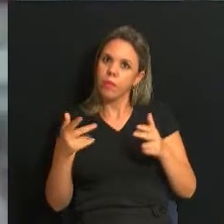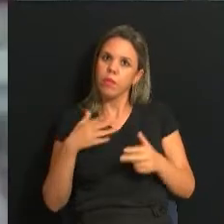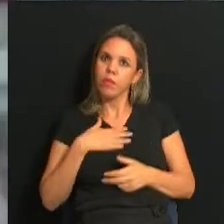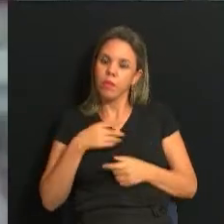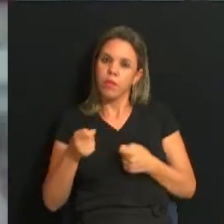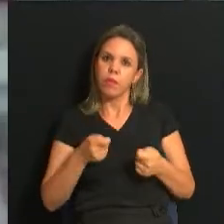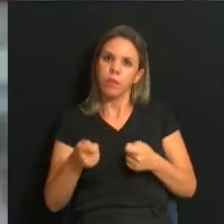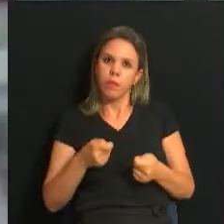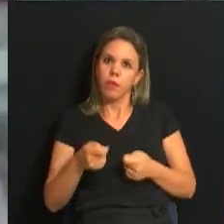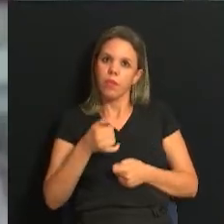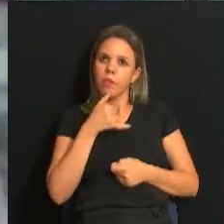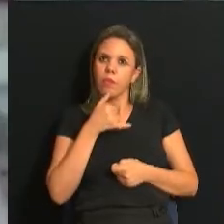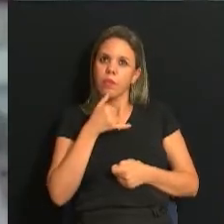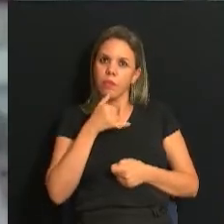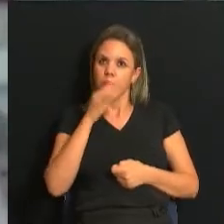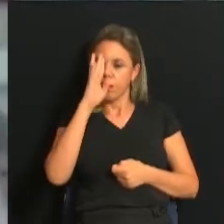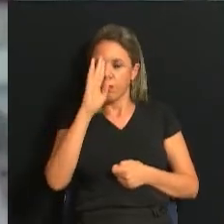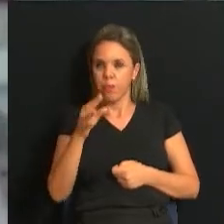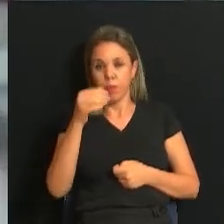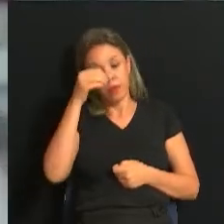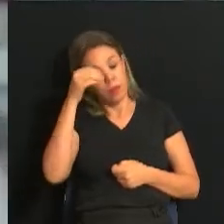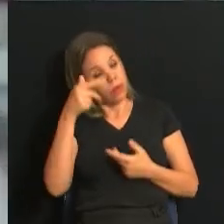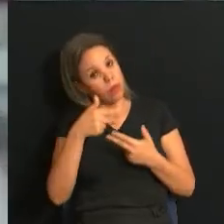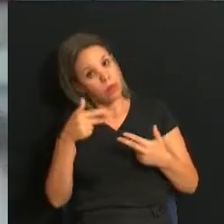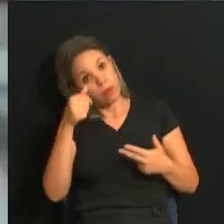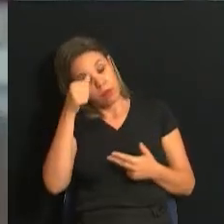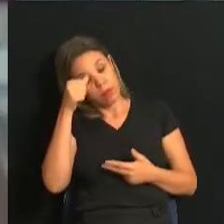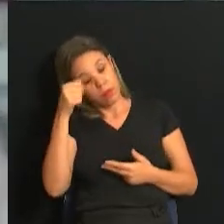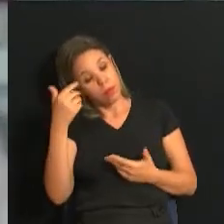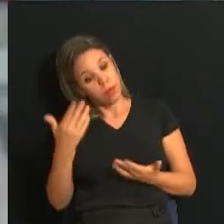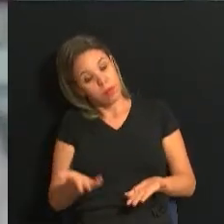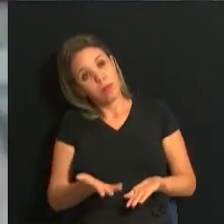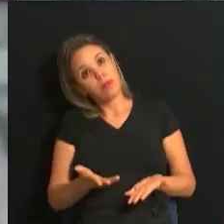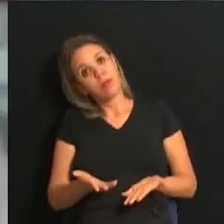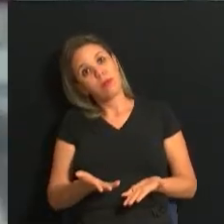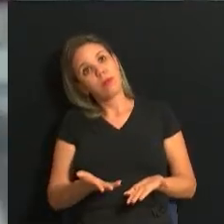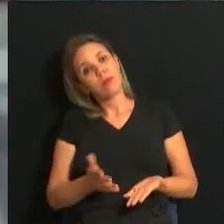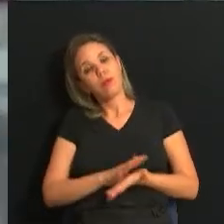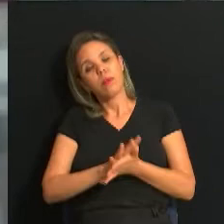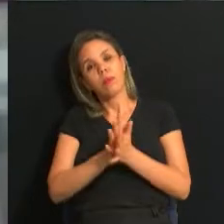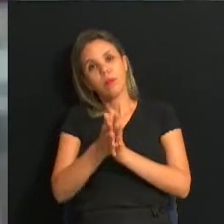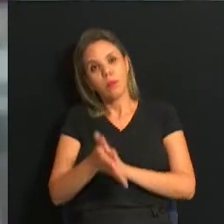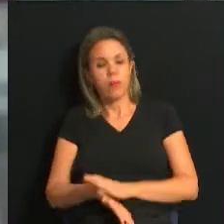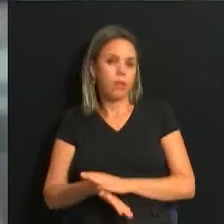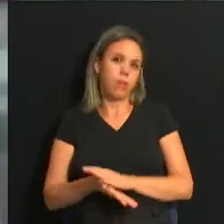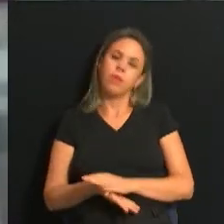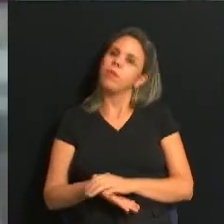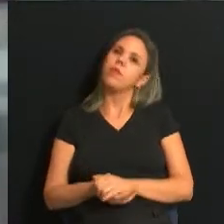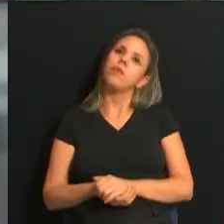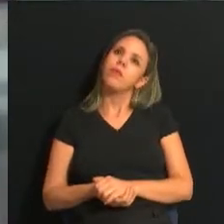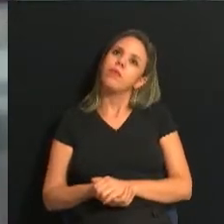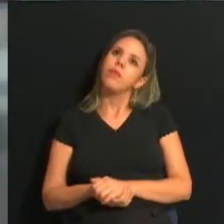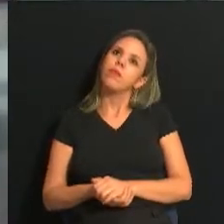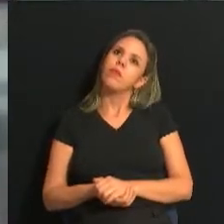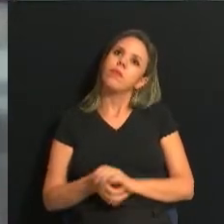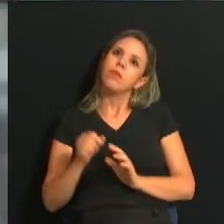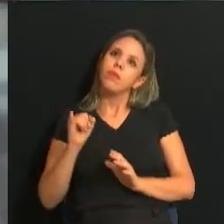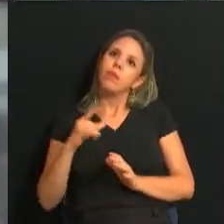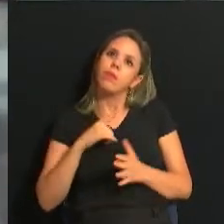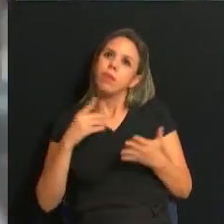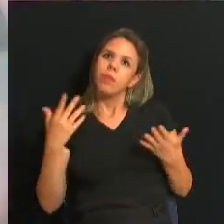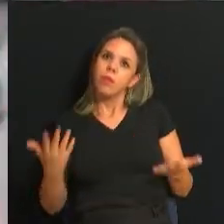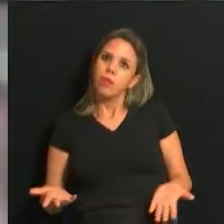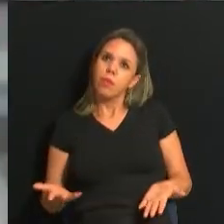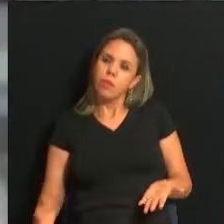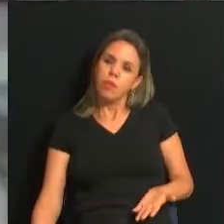controle, por exemplo, alguém se destaca em algum ponto, isso vai me destruir, isso vai me derrubar de um jeito como se eu tivesse